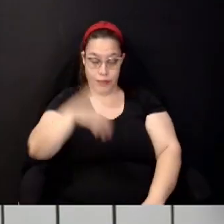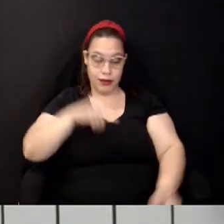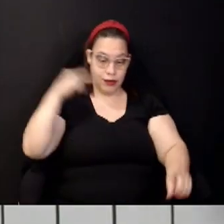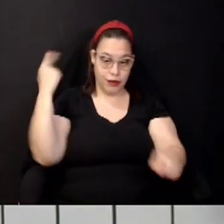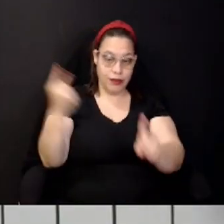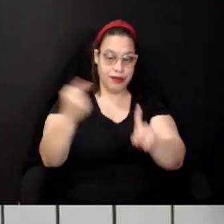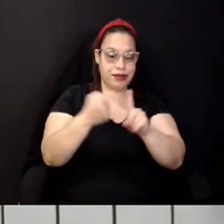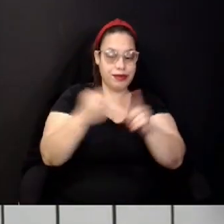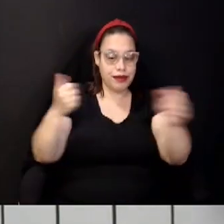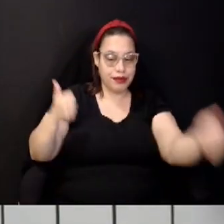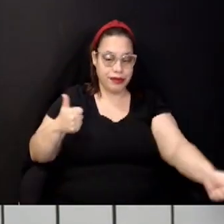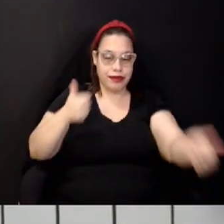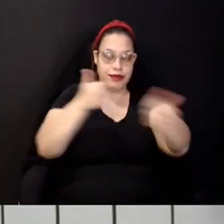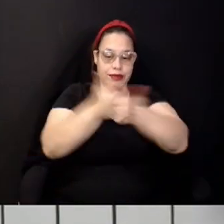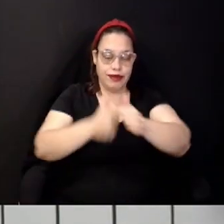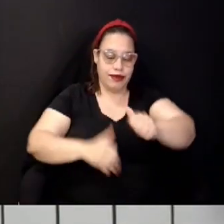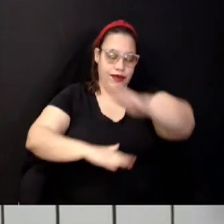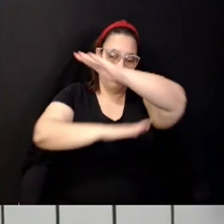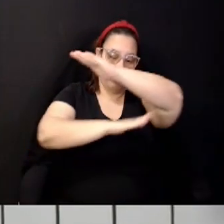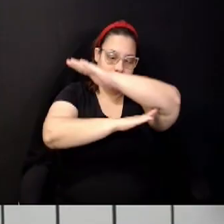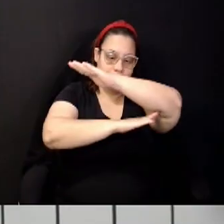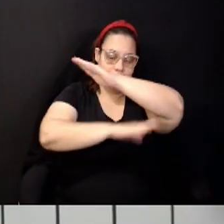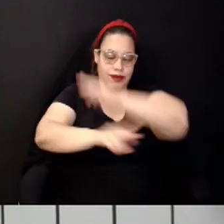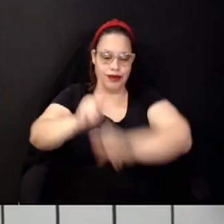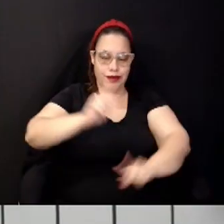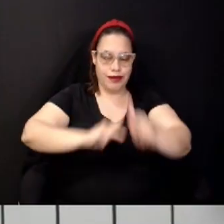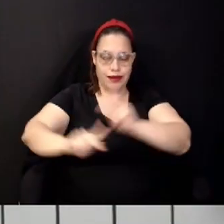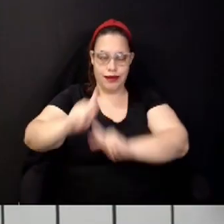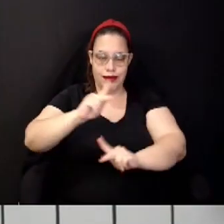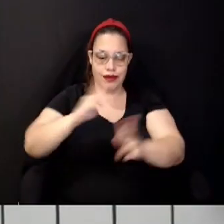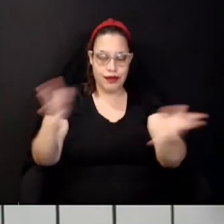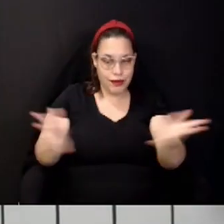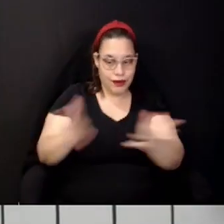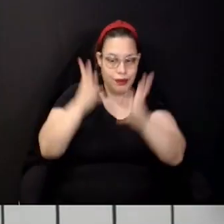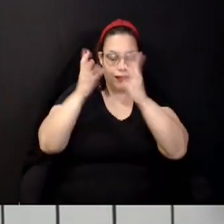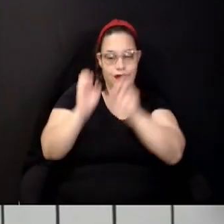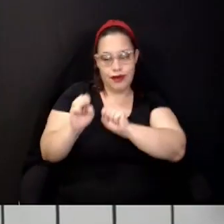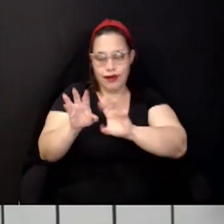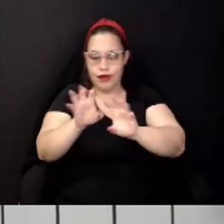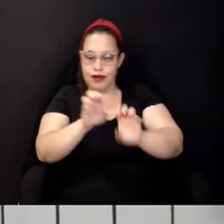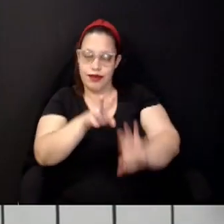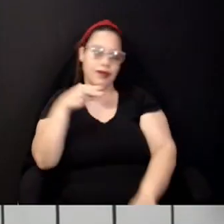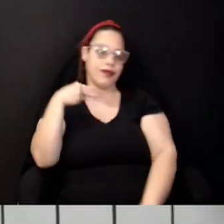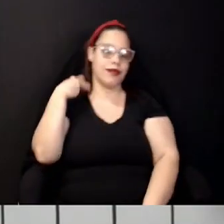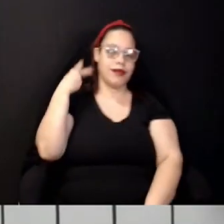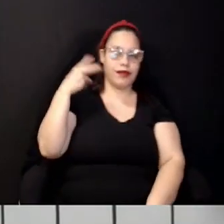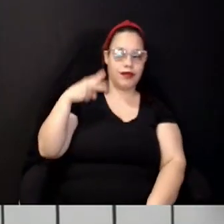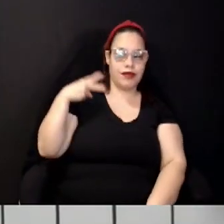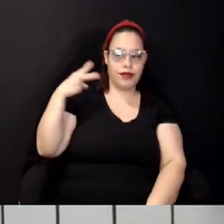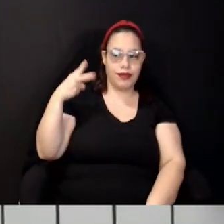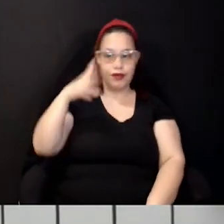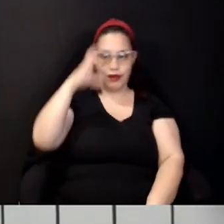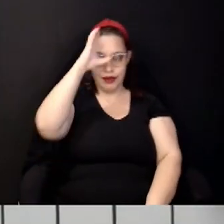aproximar a Câmara da população, promovendo a educação política para a cidadania.